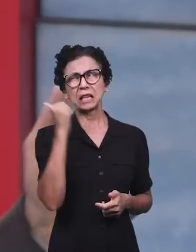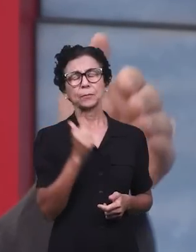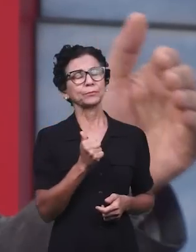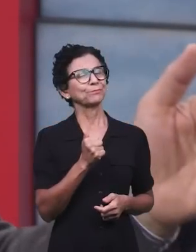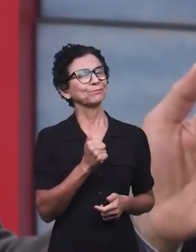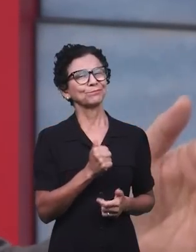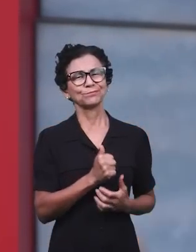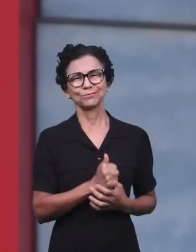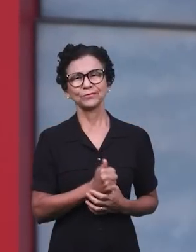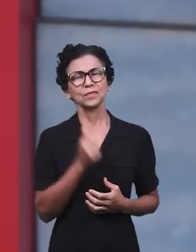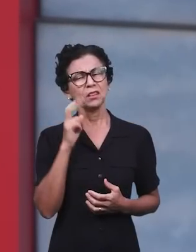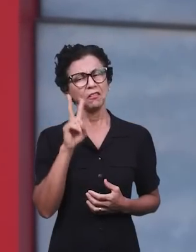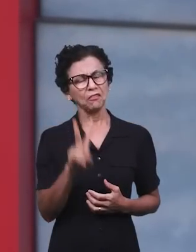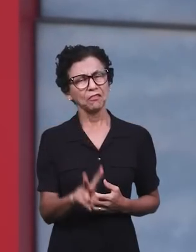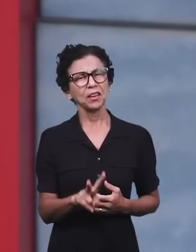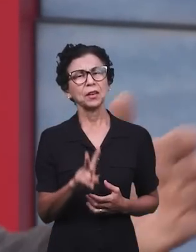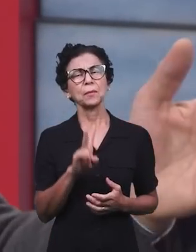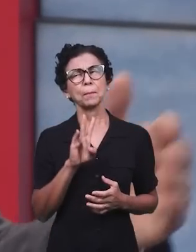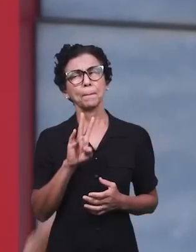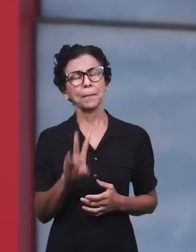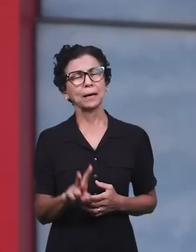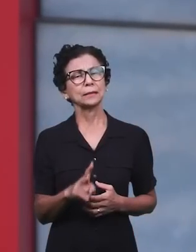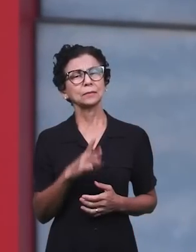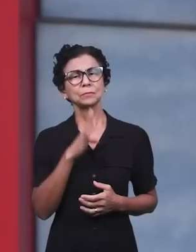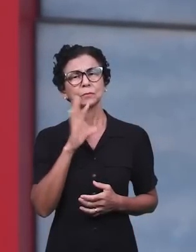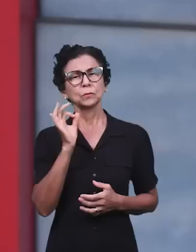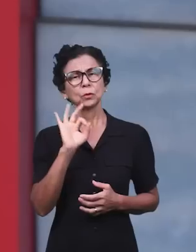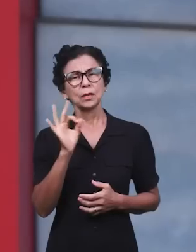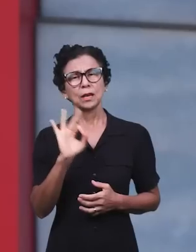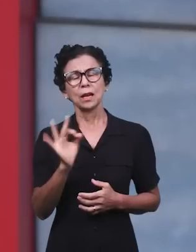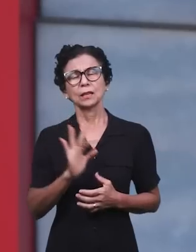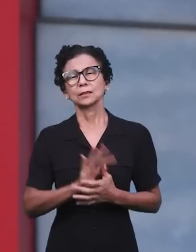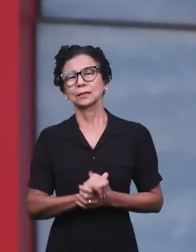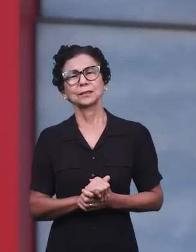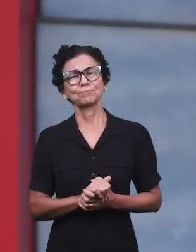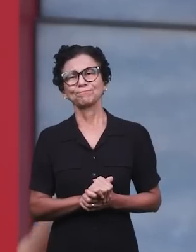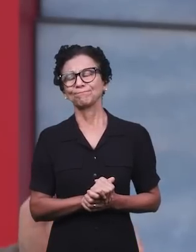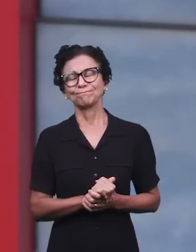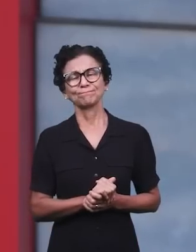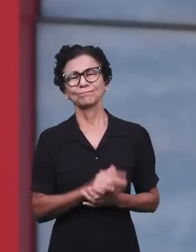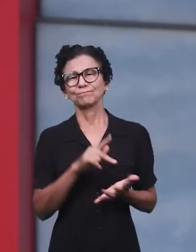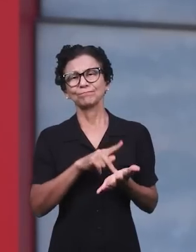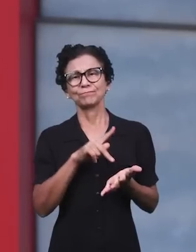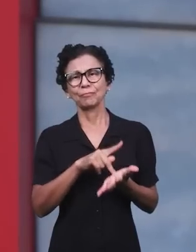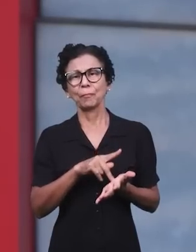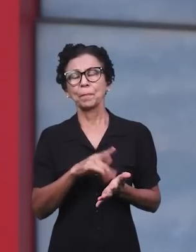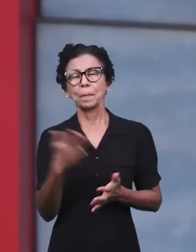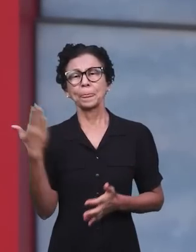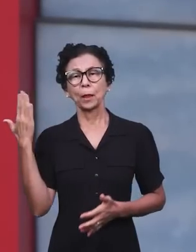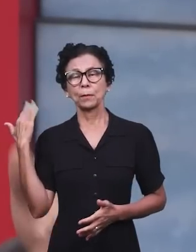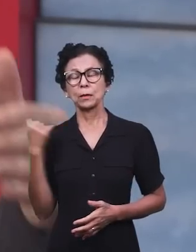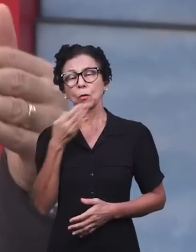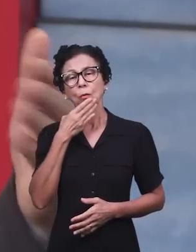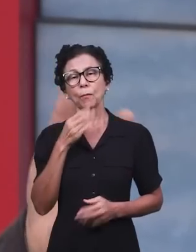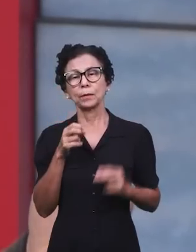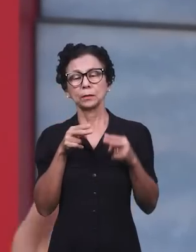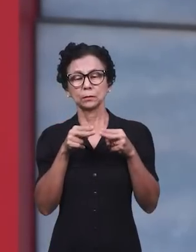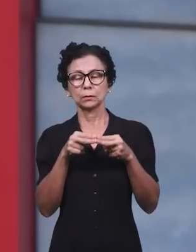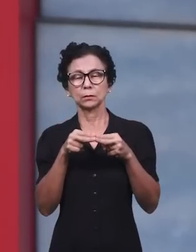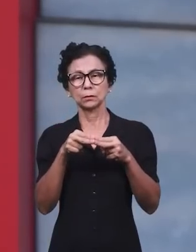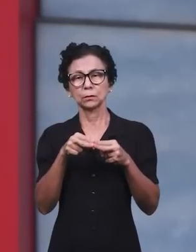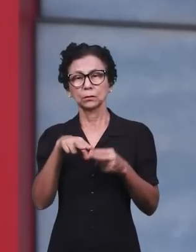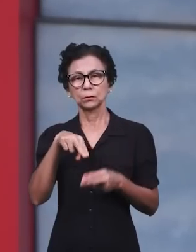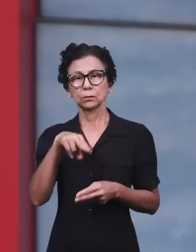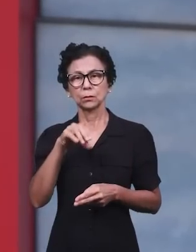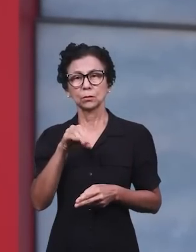não se apercebe disso. É aquilo que nós já falamos uma vez a respeito de Noé. Noé construiu a arca, ele levou muitos anos